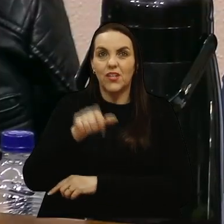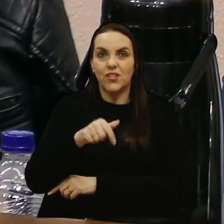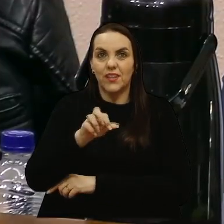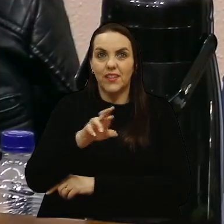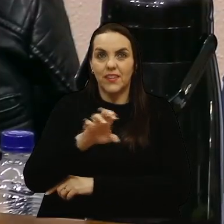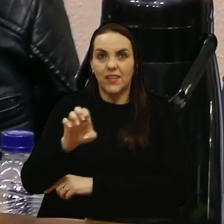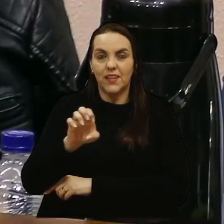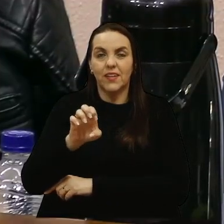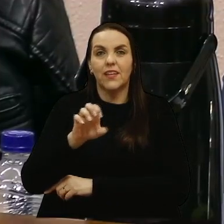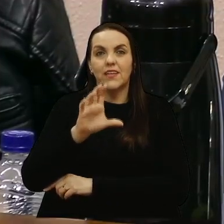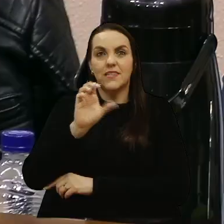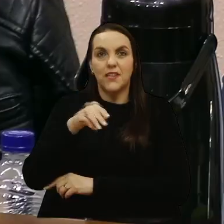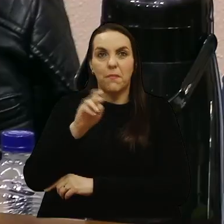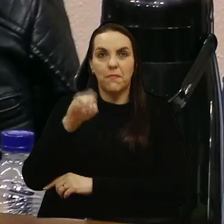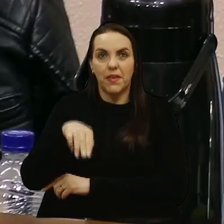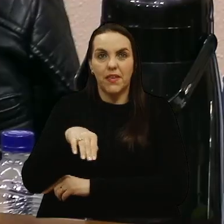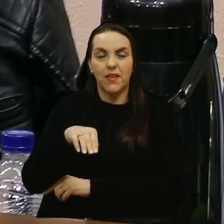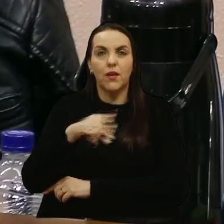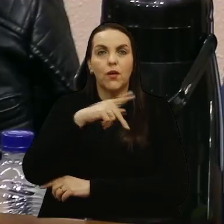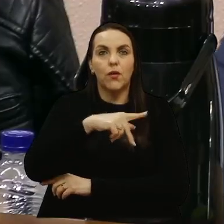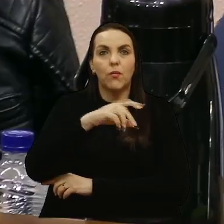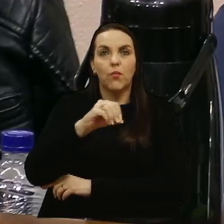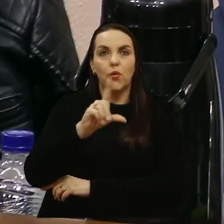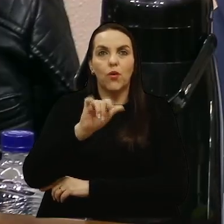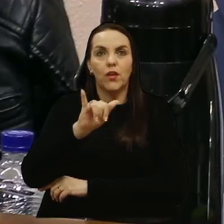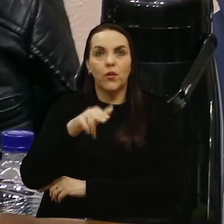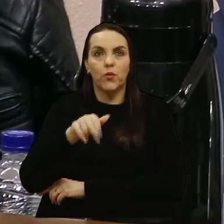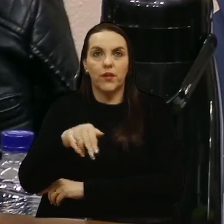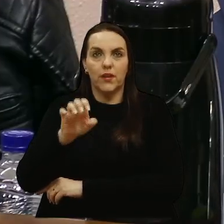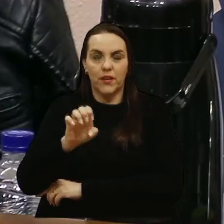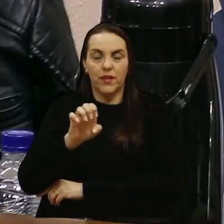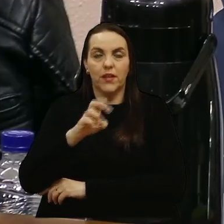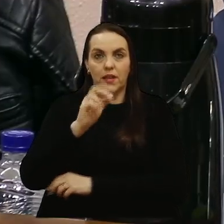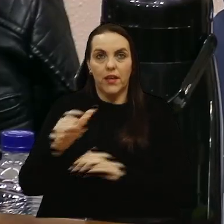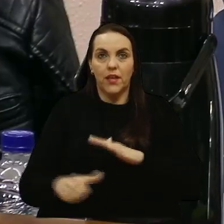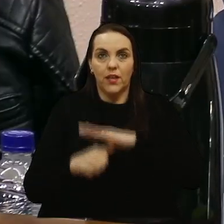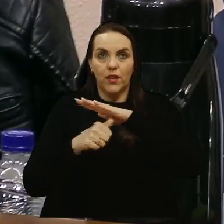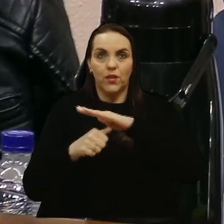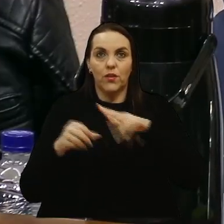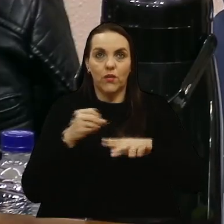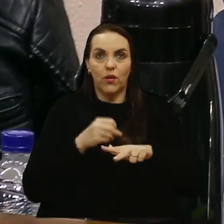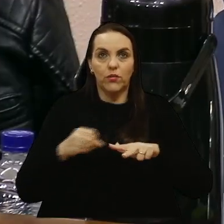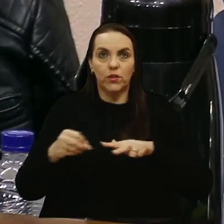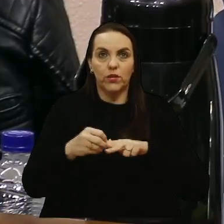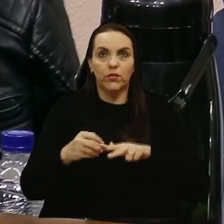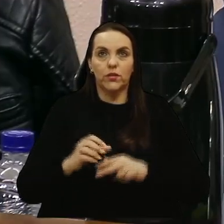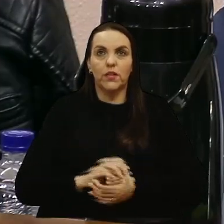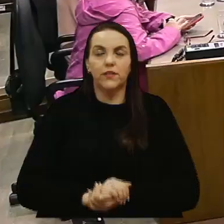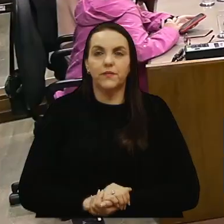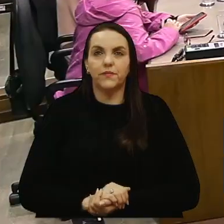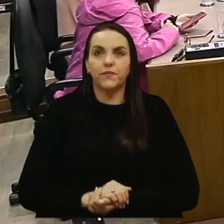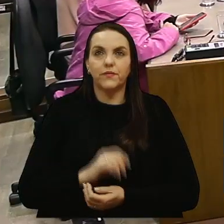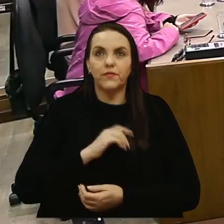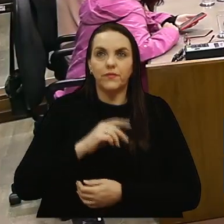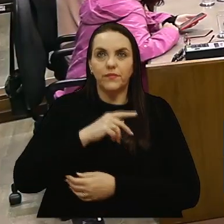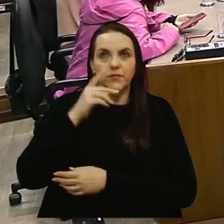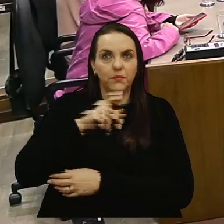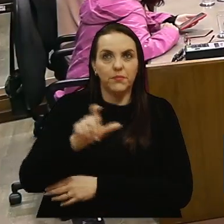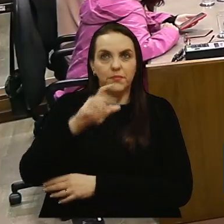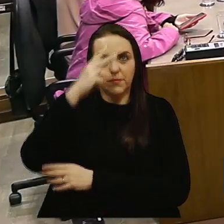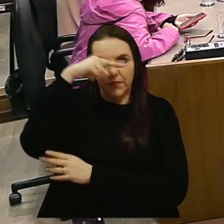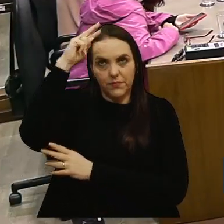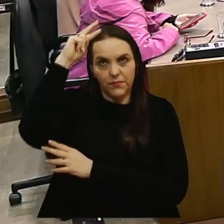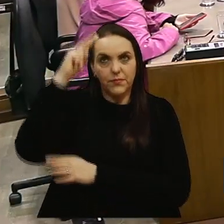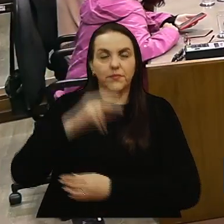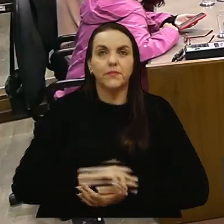meu amigo, o professor Cláudio, reitor da Uniftec. Com a palavra, vereador Edson da Rosa.